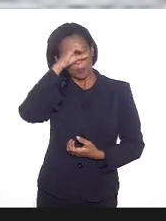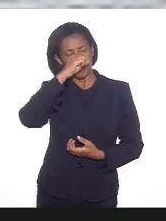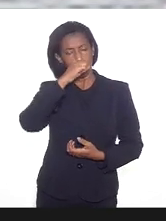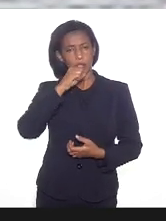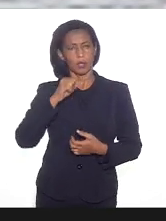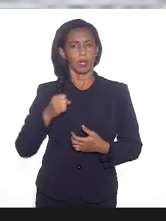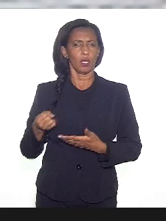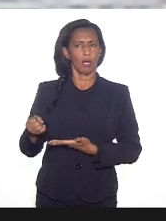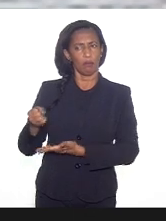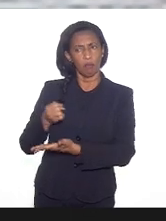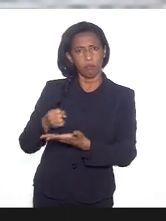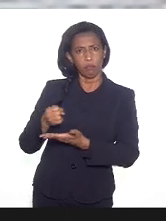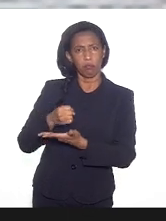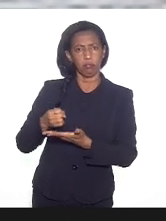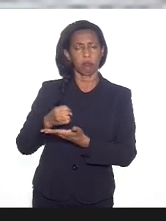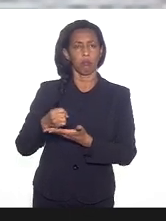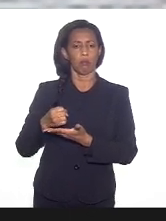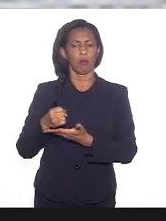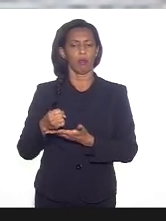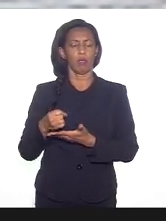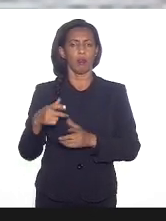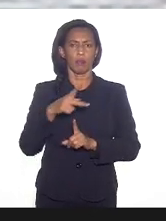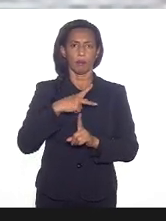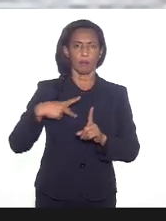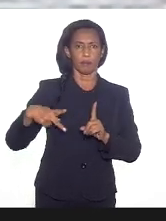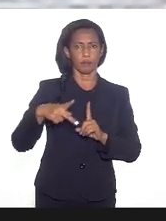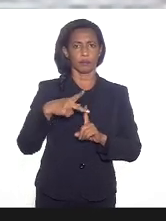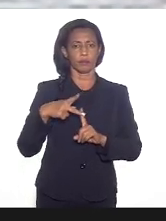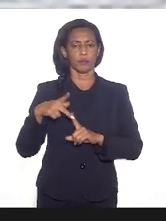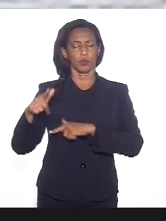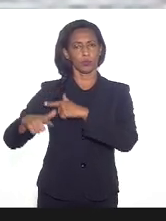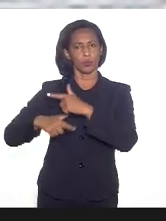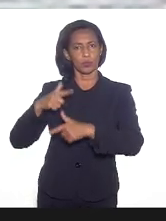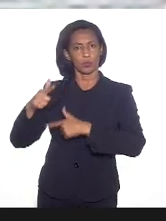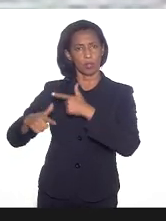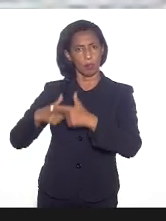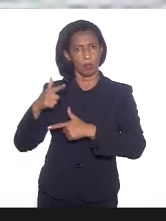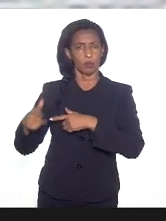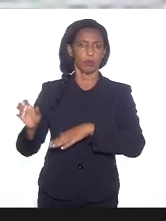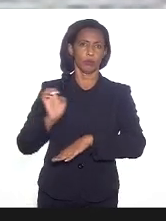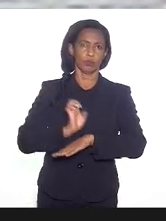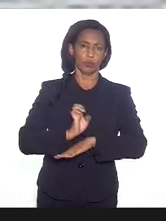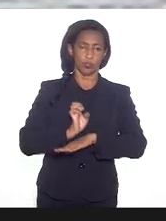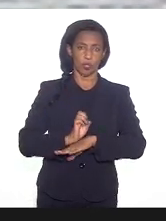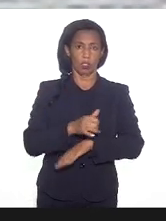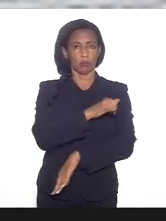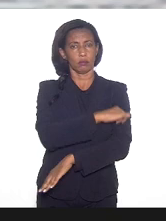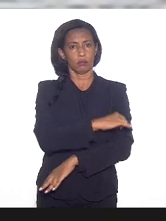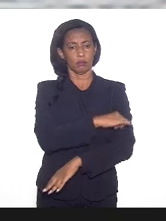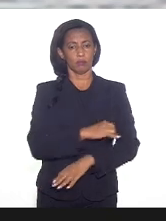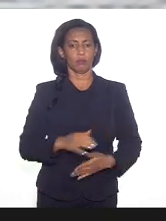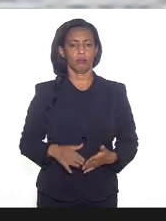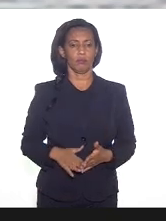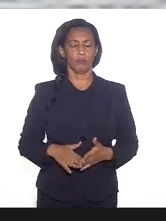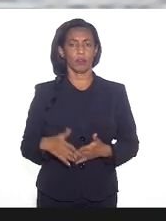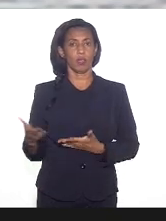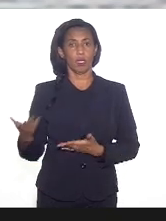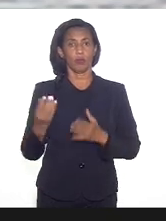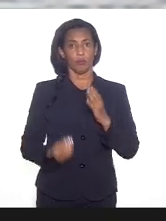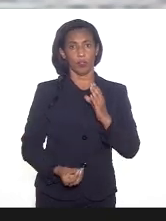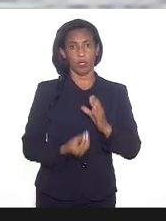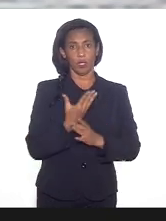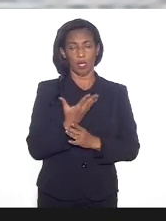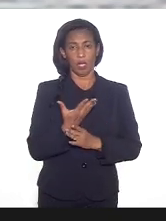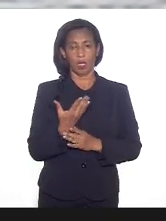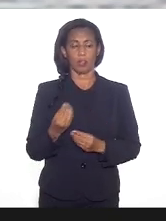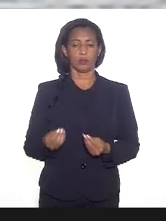fundamentos e o histórico do regime próprio de previdência social dos servidores públicos efetivos do Estado do Rio de Janeiro. Ele foi criado, como